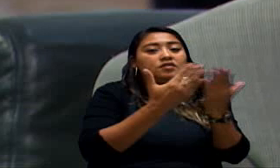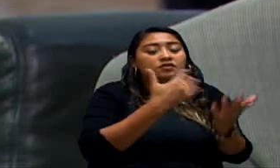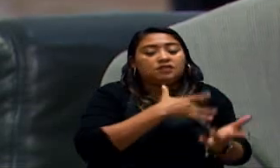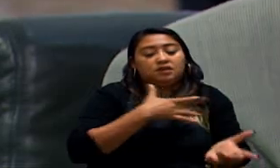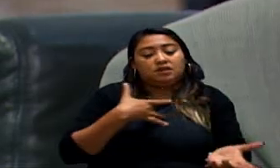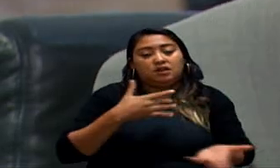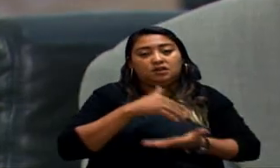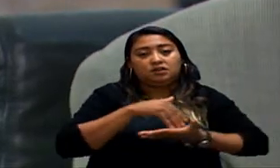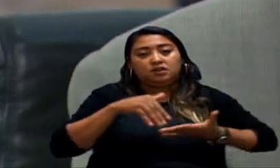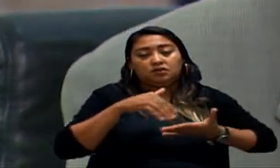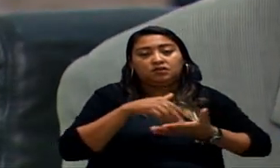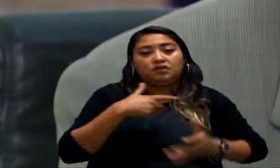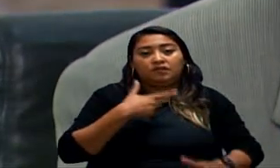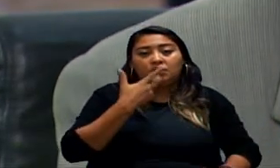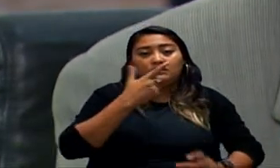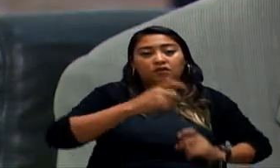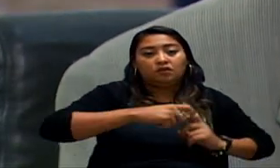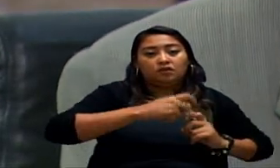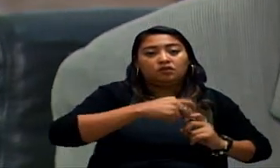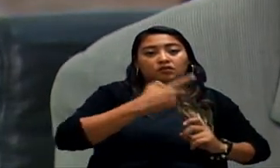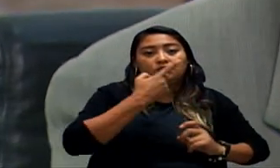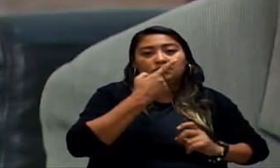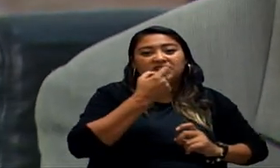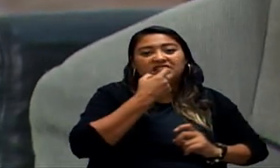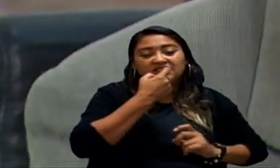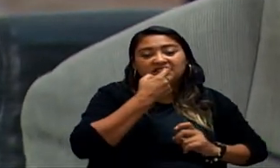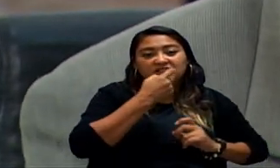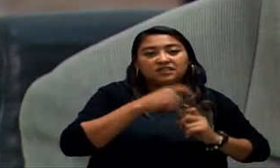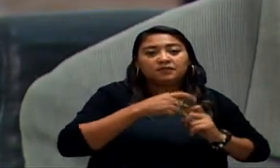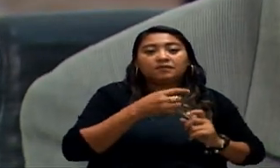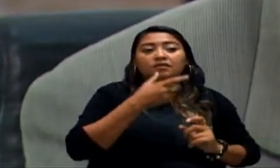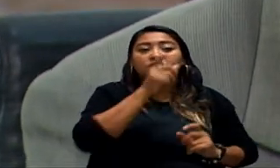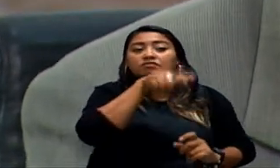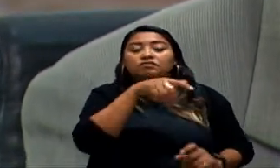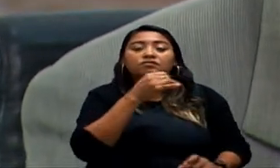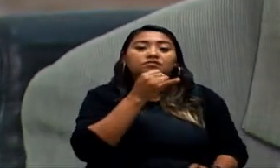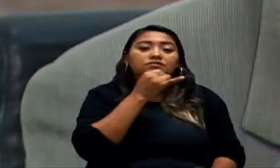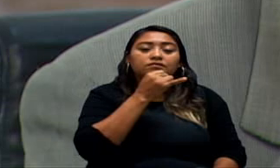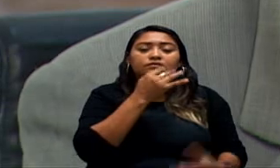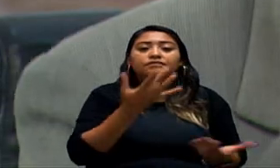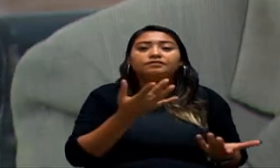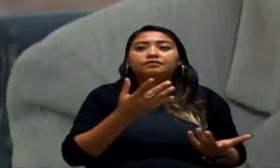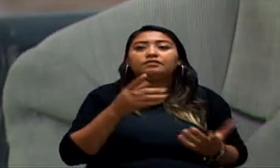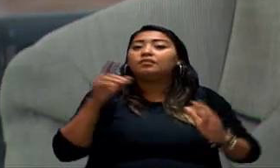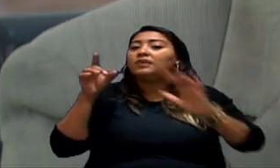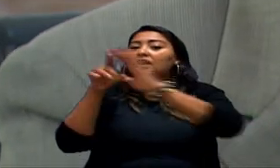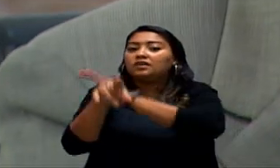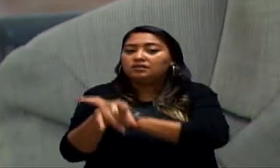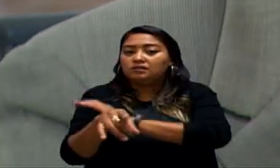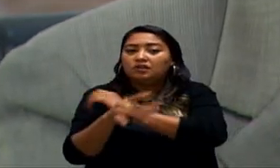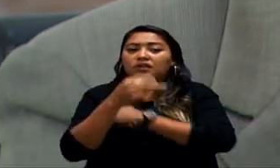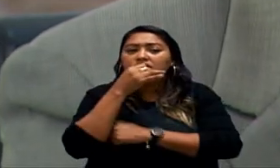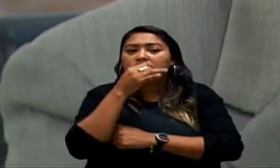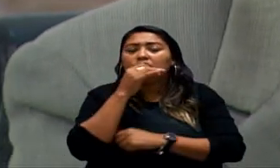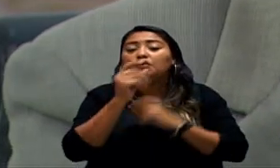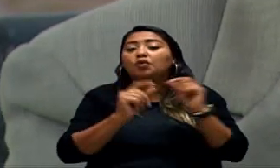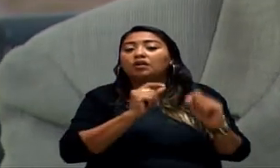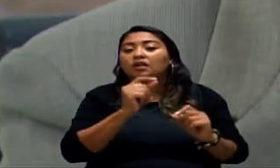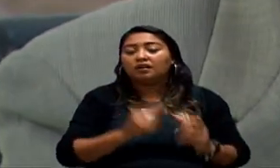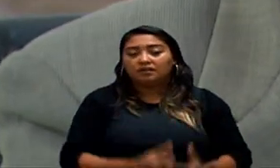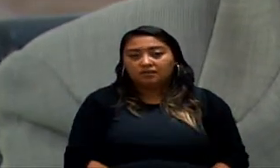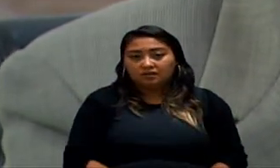Saúde e ele falou sobre o odontomóvel, que era exemplo. Eu pergunto, que exemplo é esse? Que exemplo que